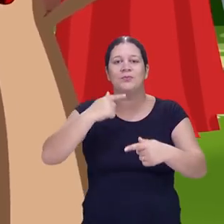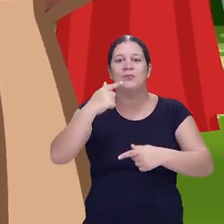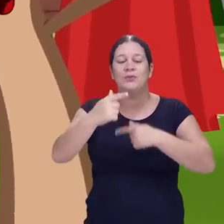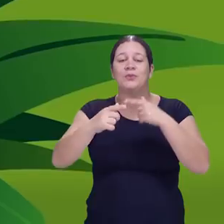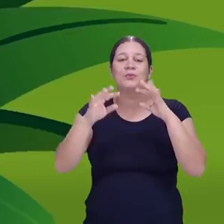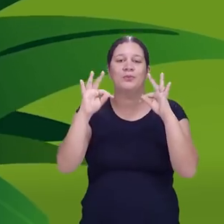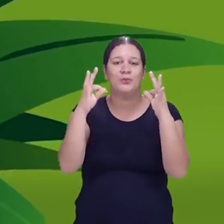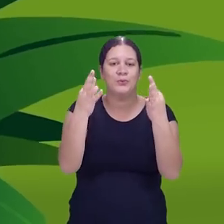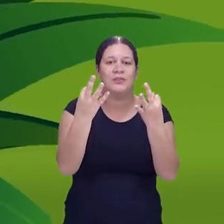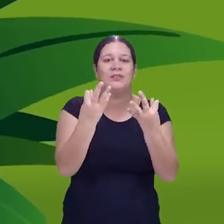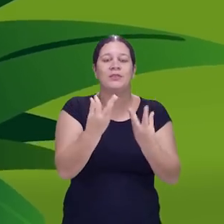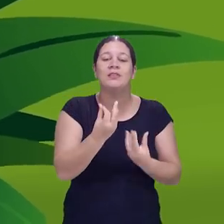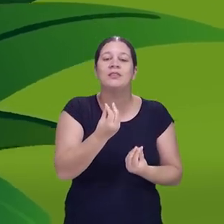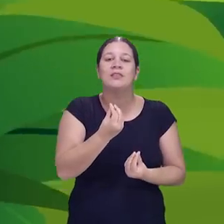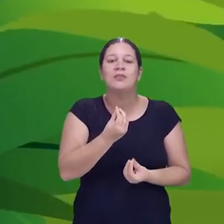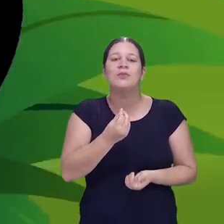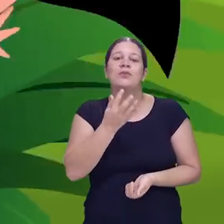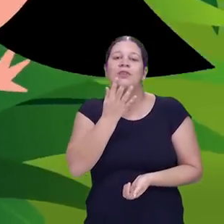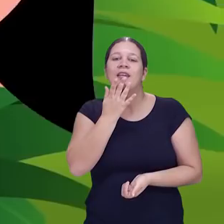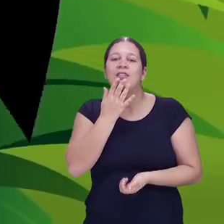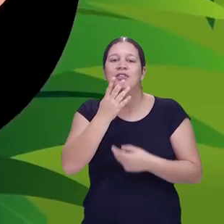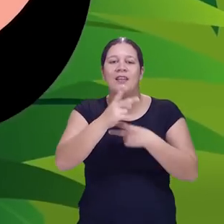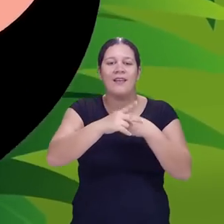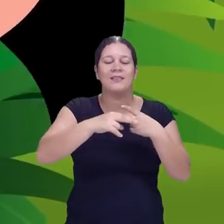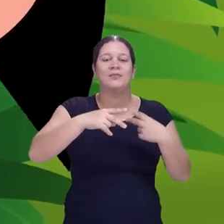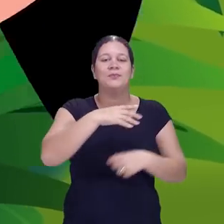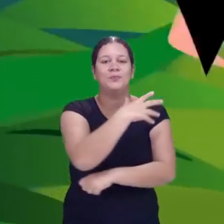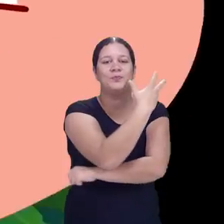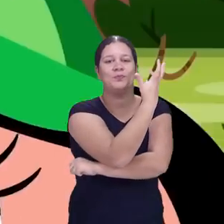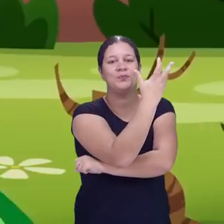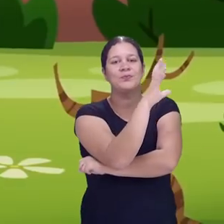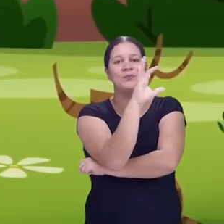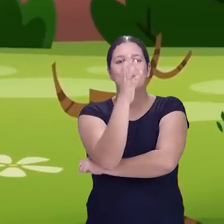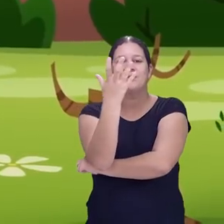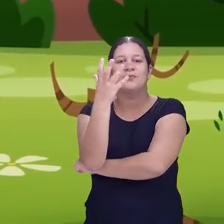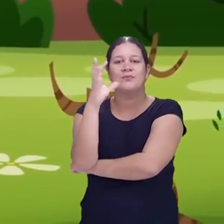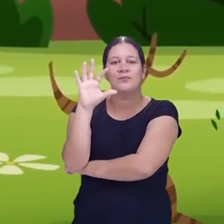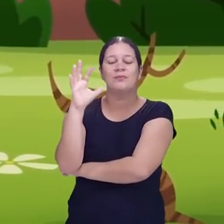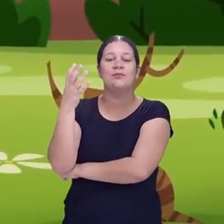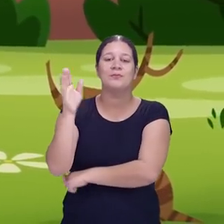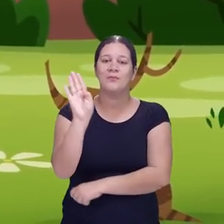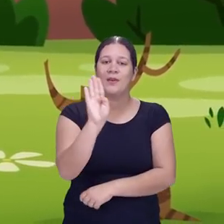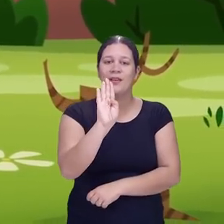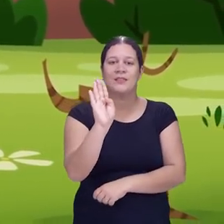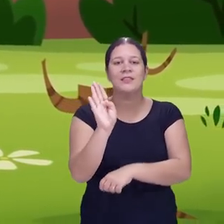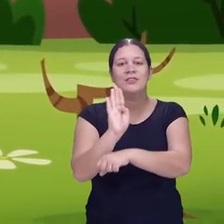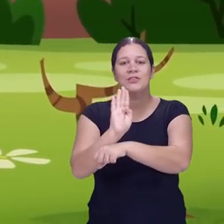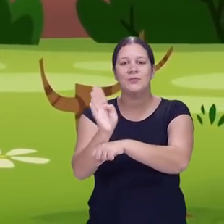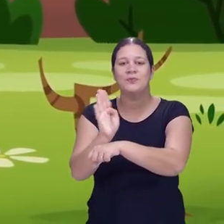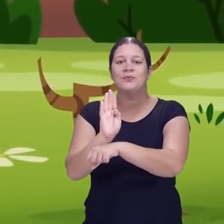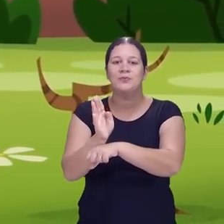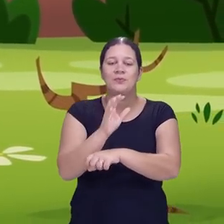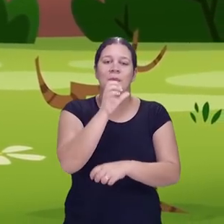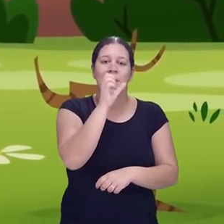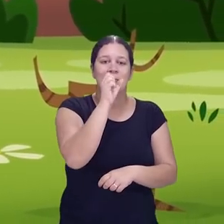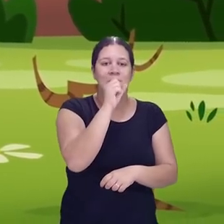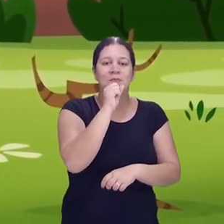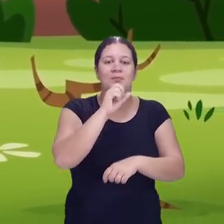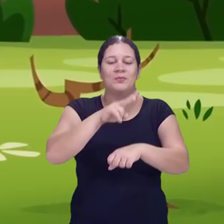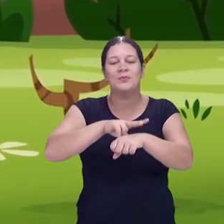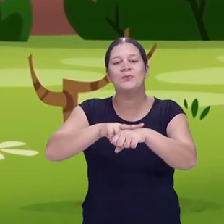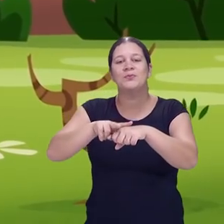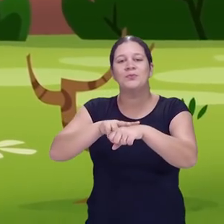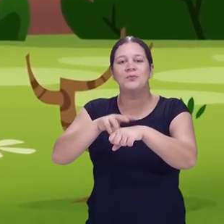Tataravós. Todos nós temos as cores da floresta. Marrom, bege, laranja, amarelo,